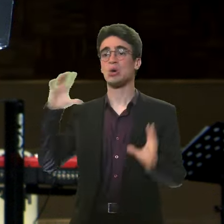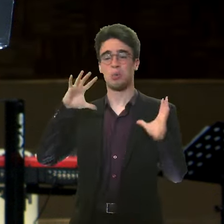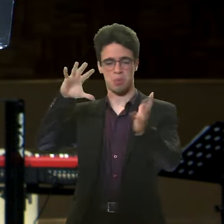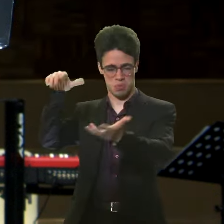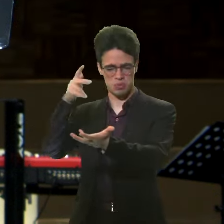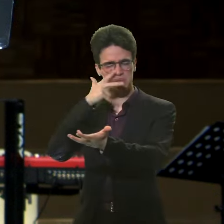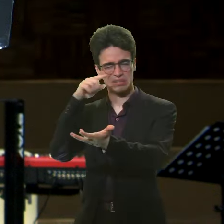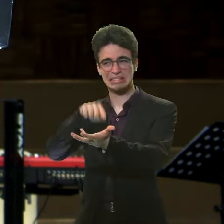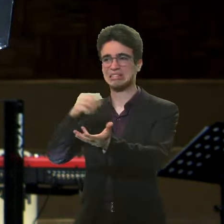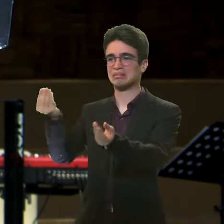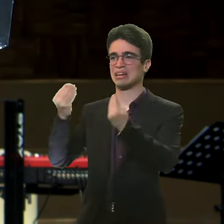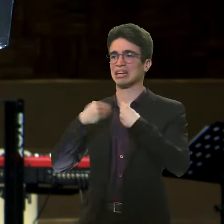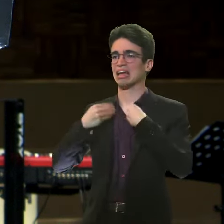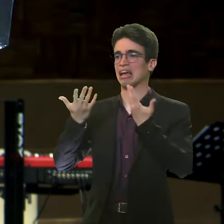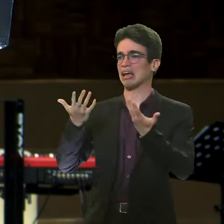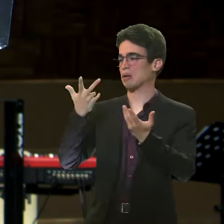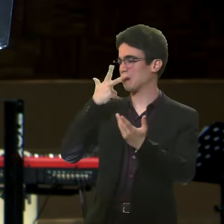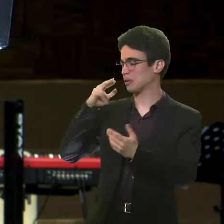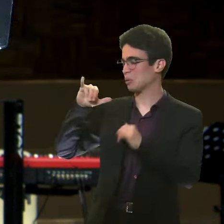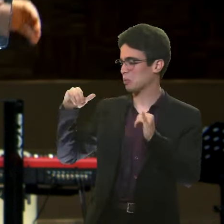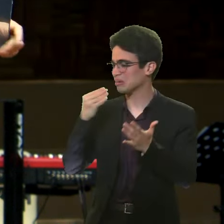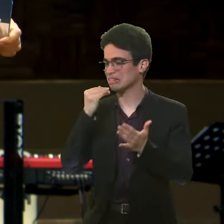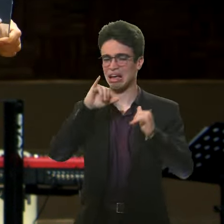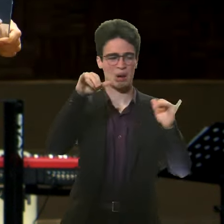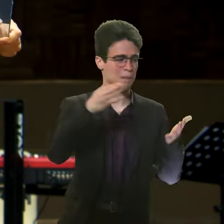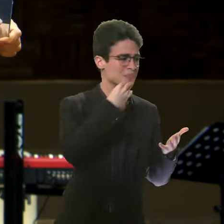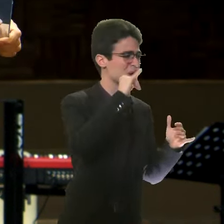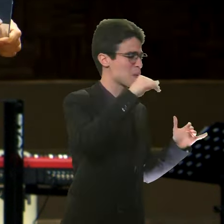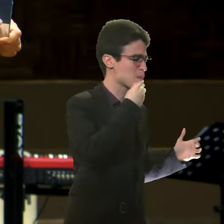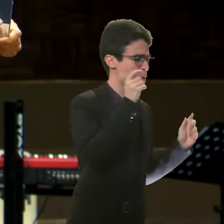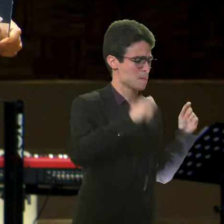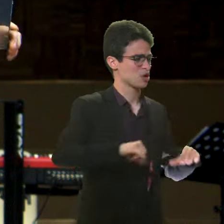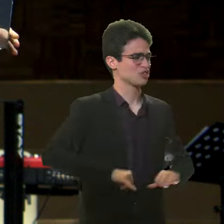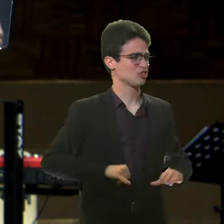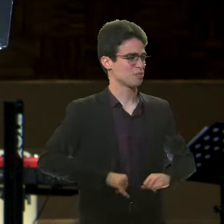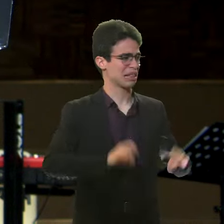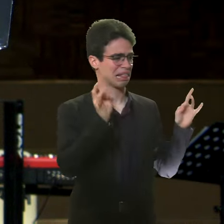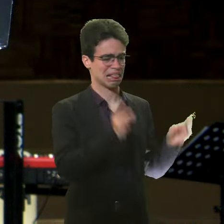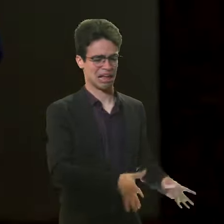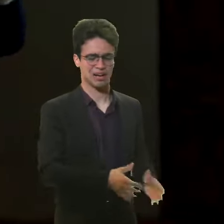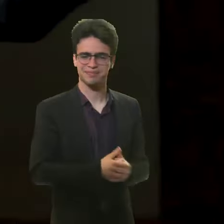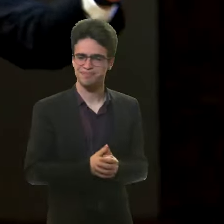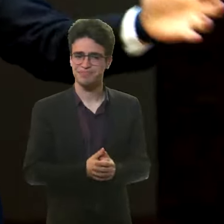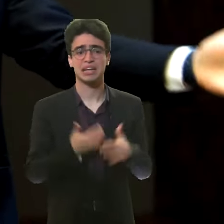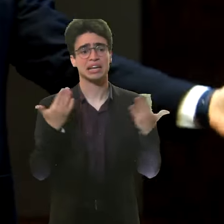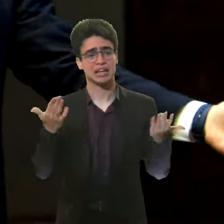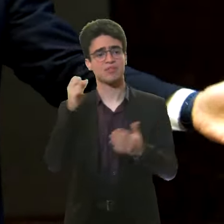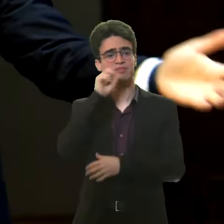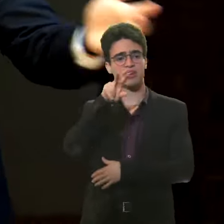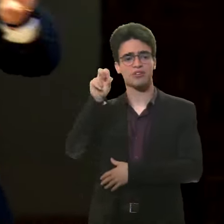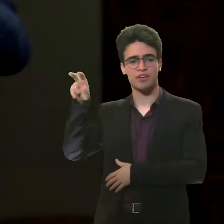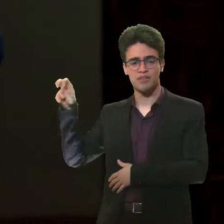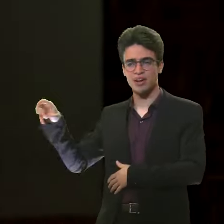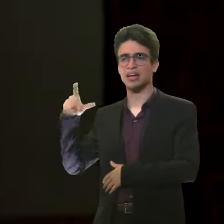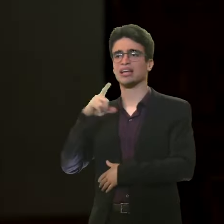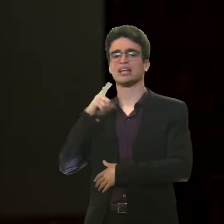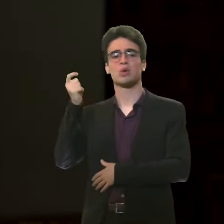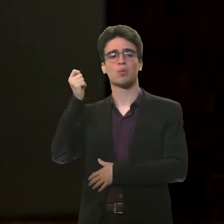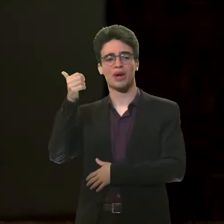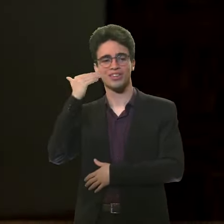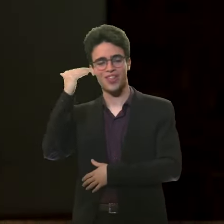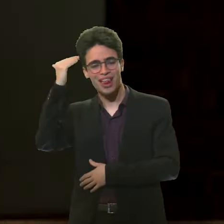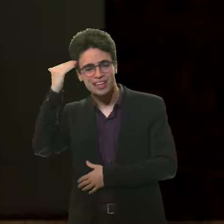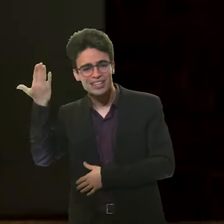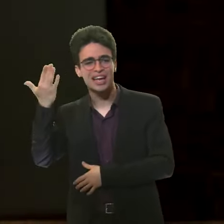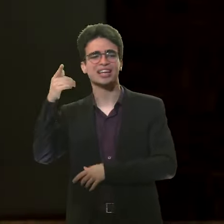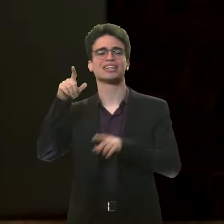para fingir que nada está acontecendo, para nos anestesiarmos. Então você vê pré-adolescentes numa fase de transição